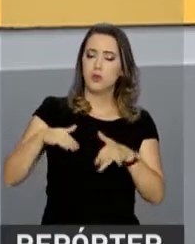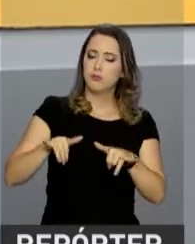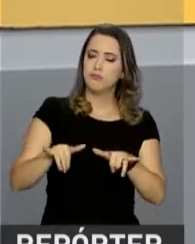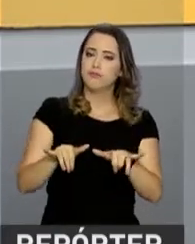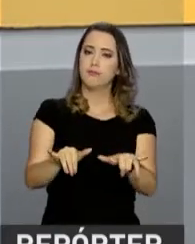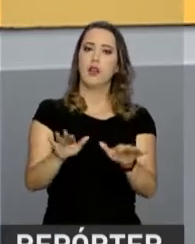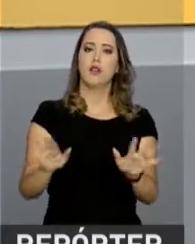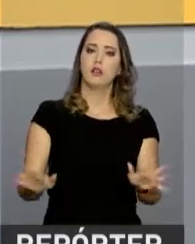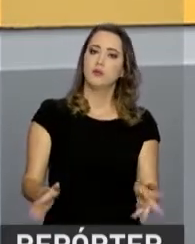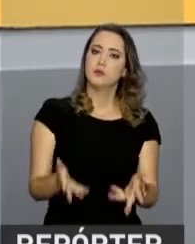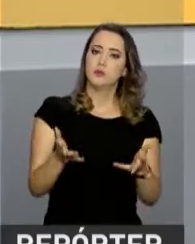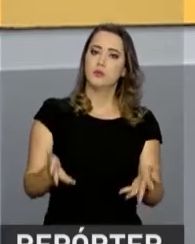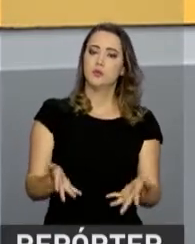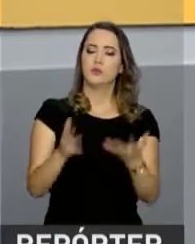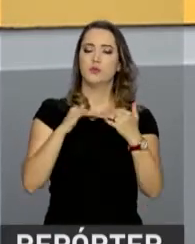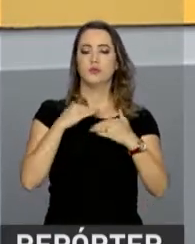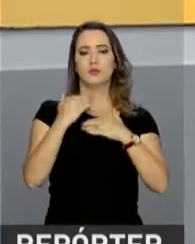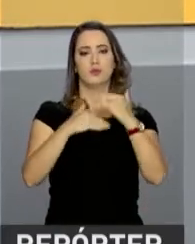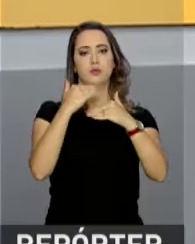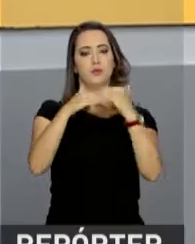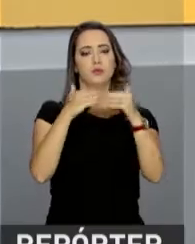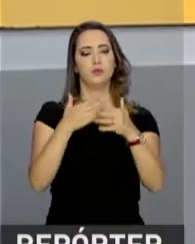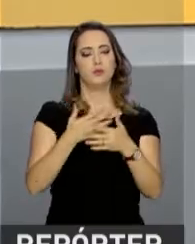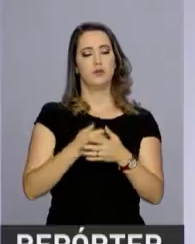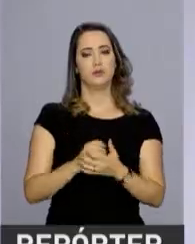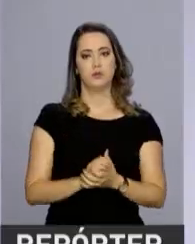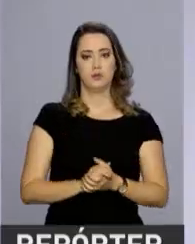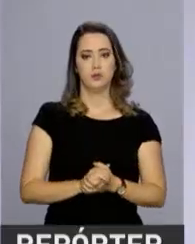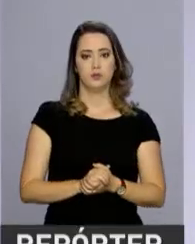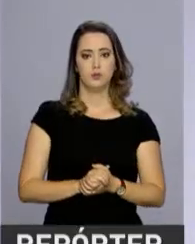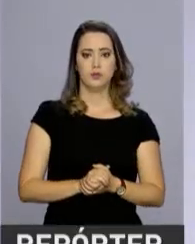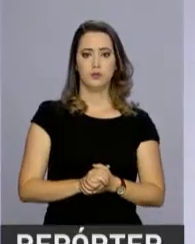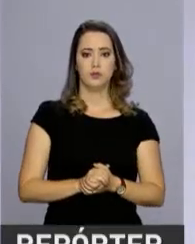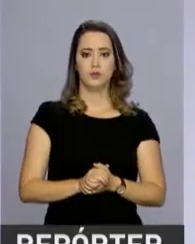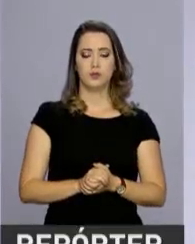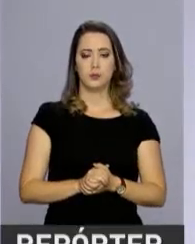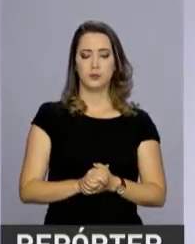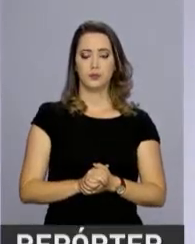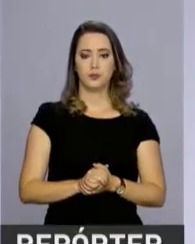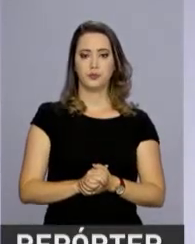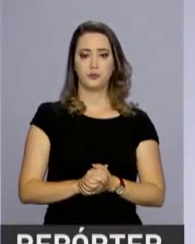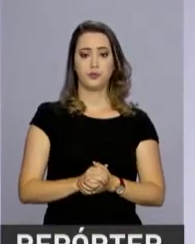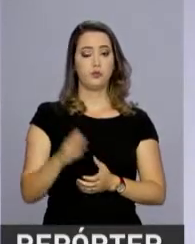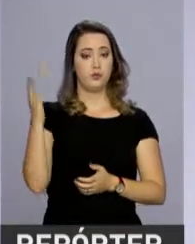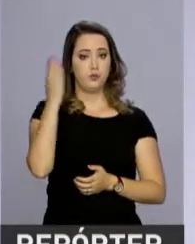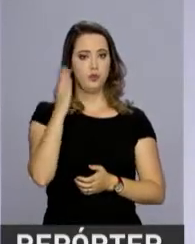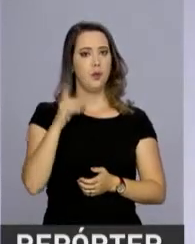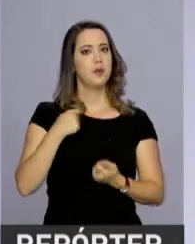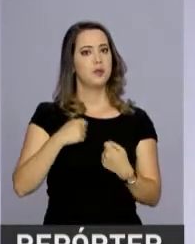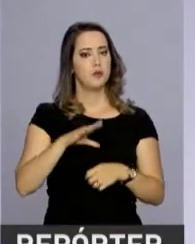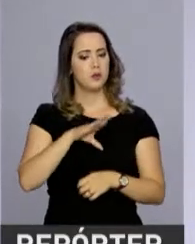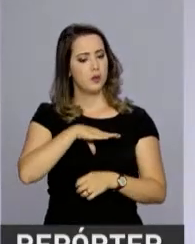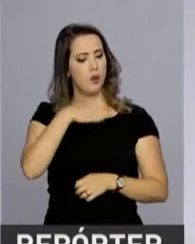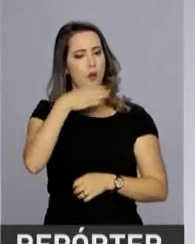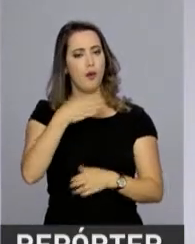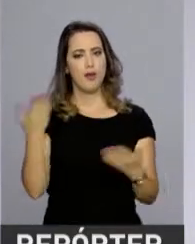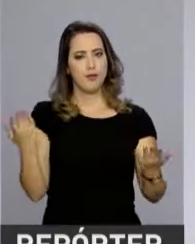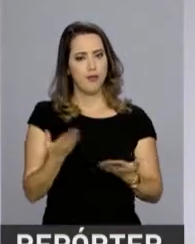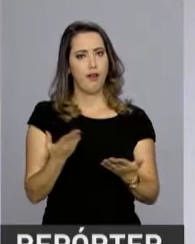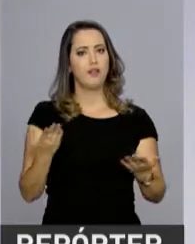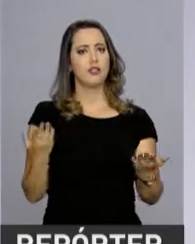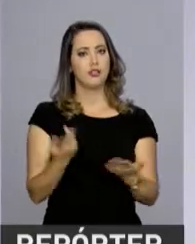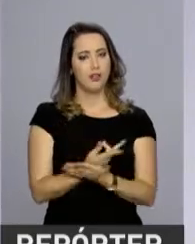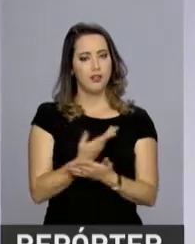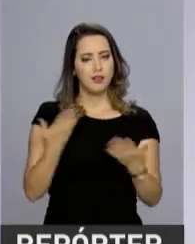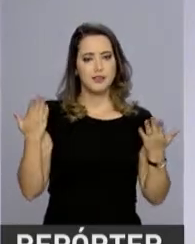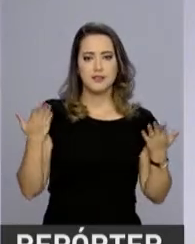ajudarem a impulsionar o crescimento do país o brasil tem que orgulhar se daquilo que está acontecendo